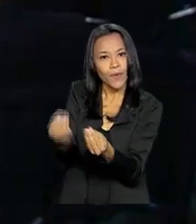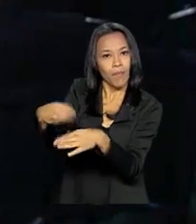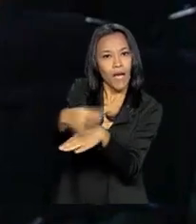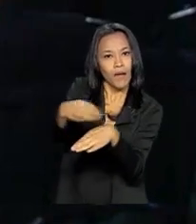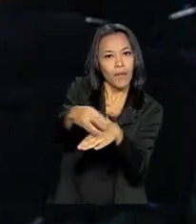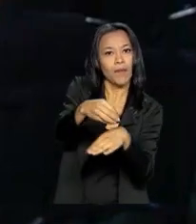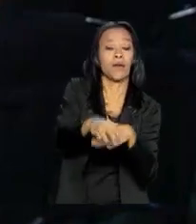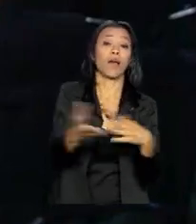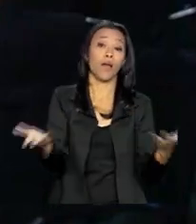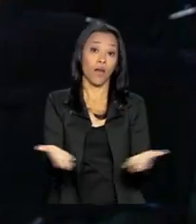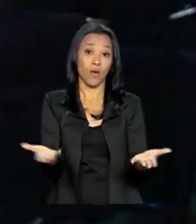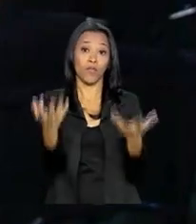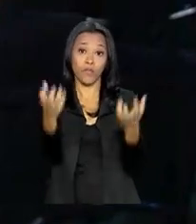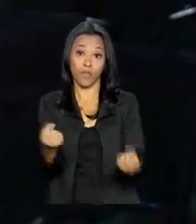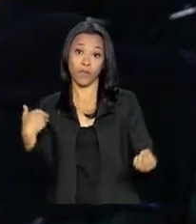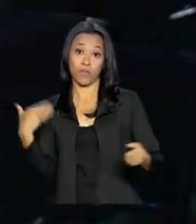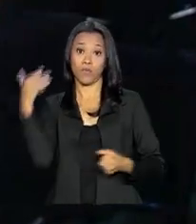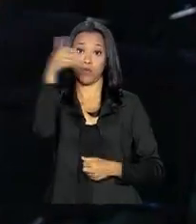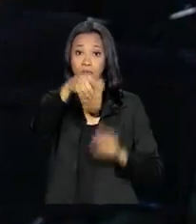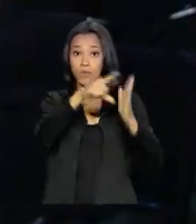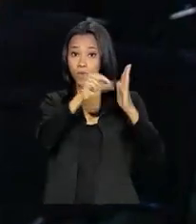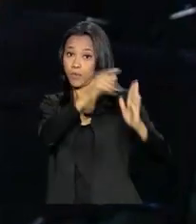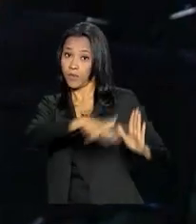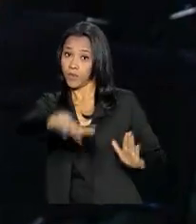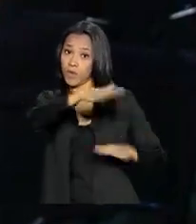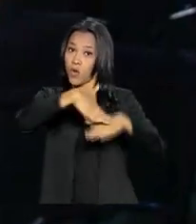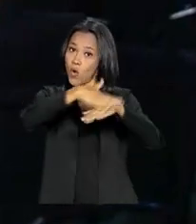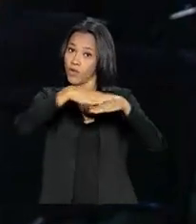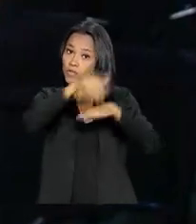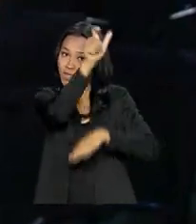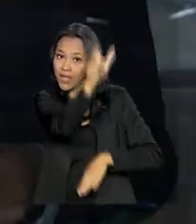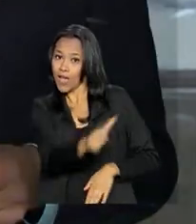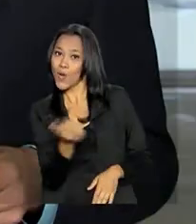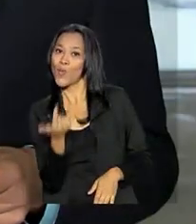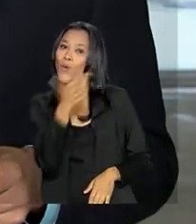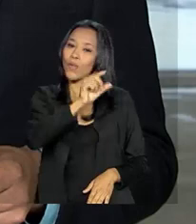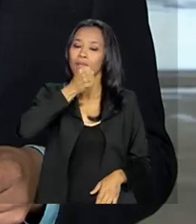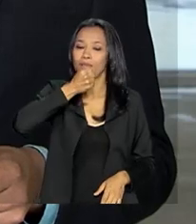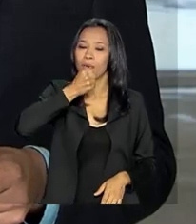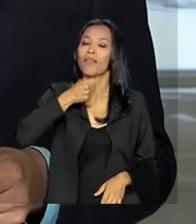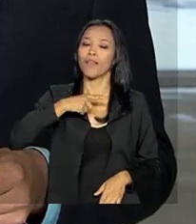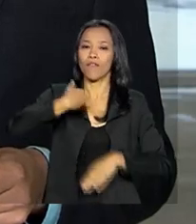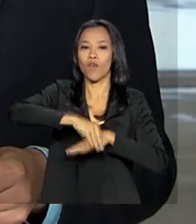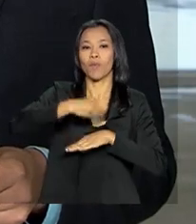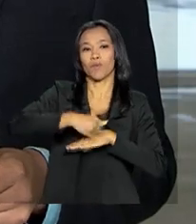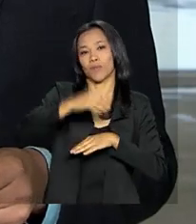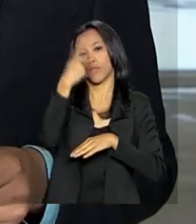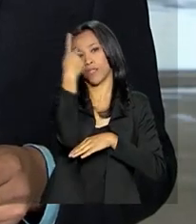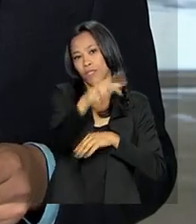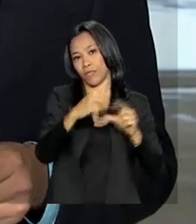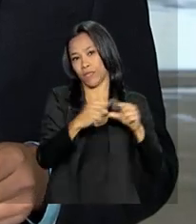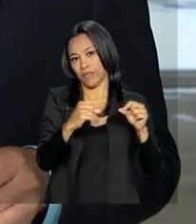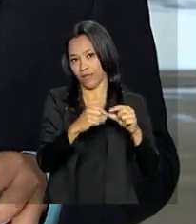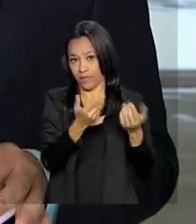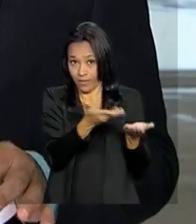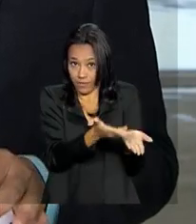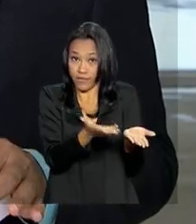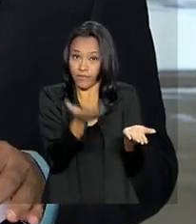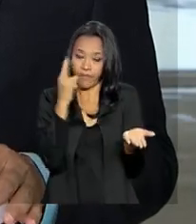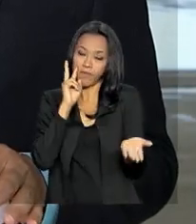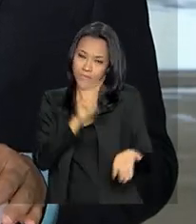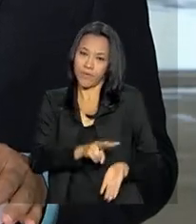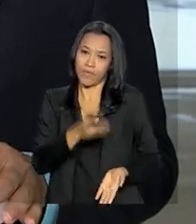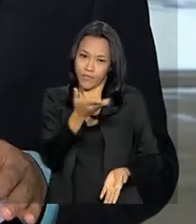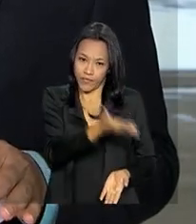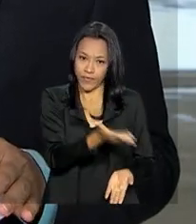E agora a gente vai ao Palácio do Planalto conversar com o Ney Pereira, que tem as informações de Brasília, as informações gerais de Brasília.